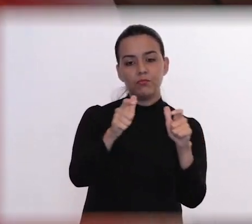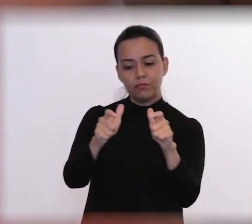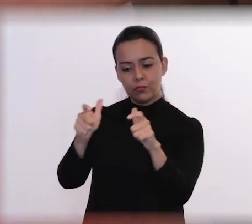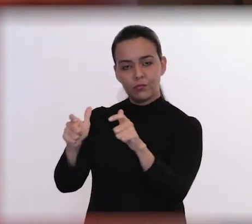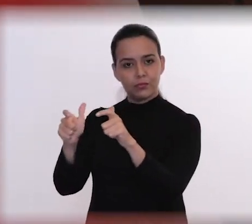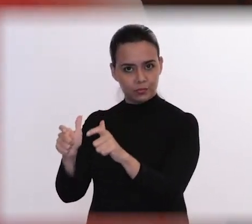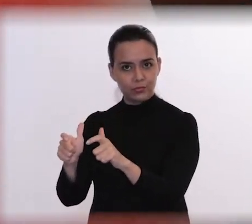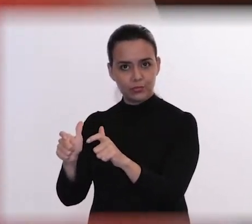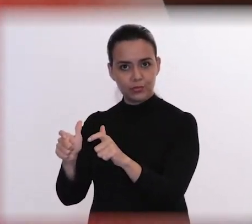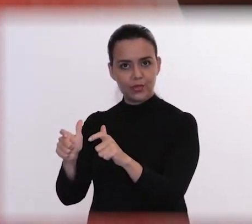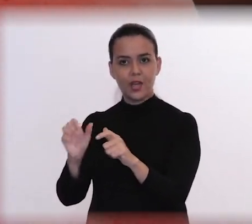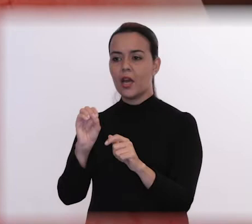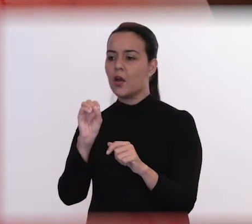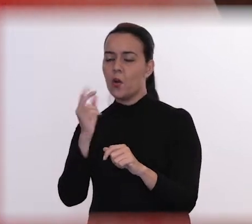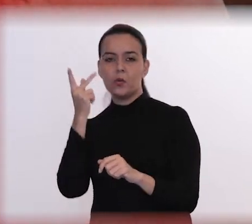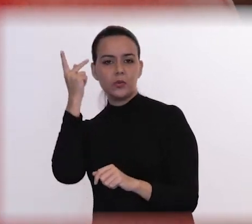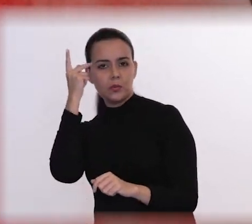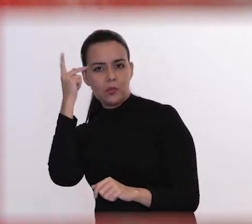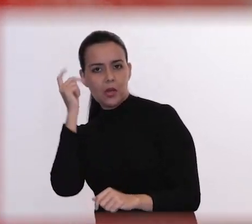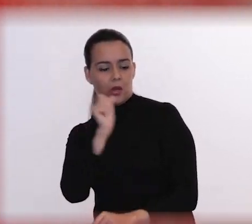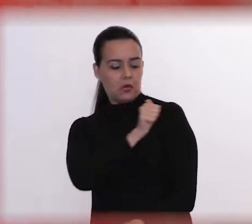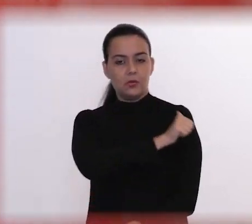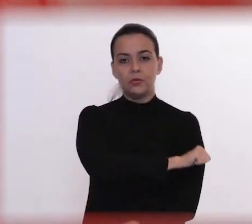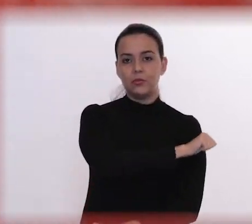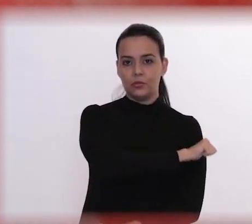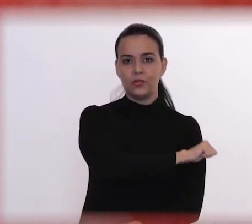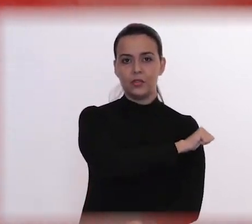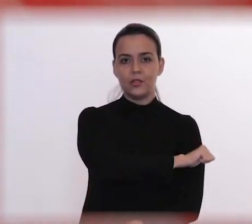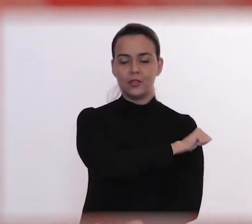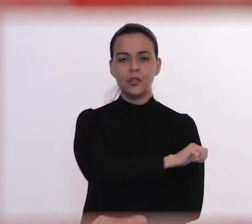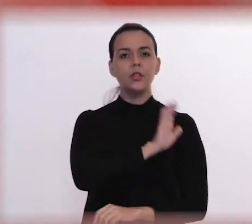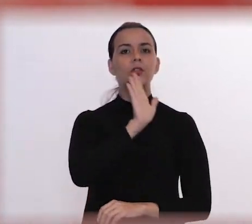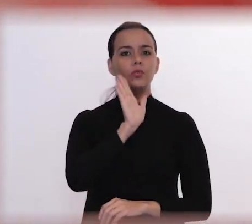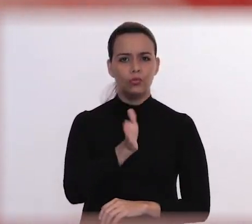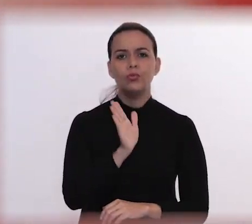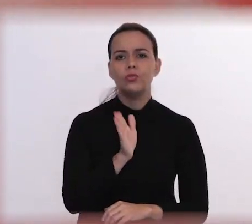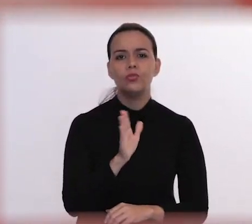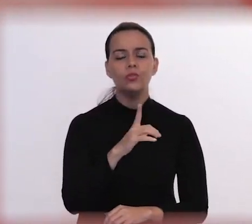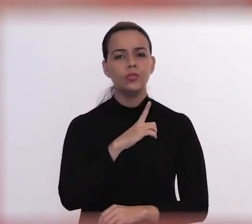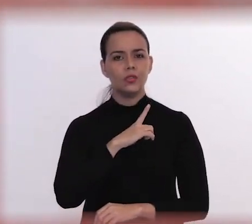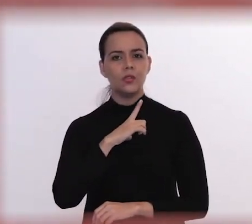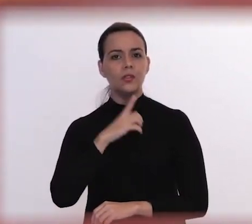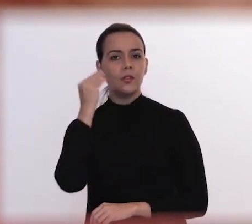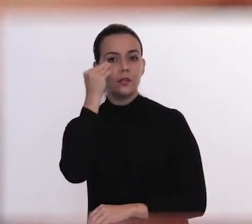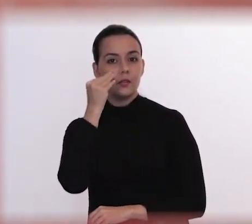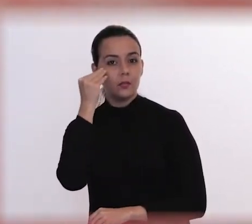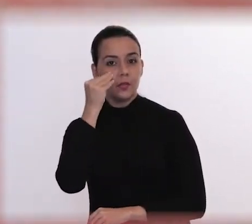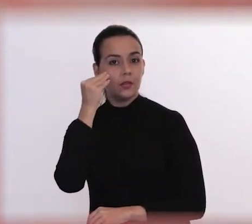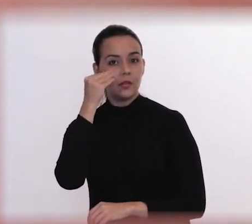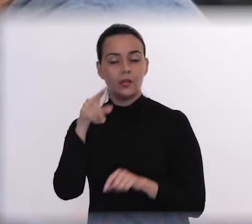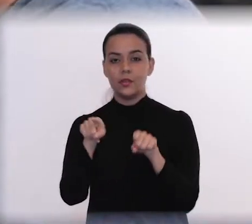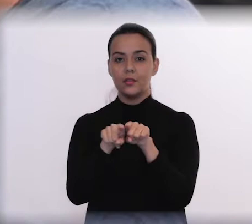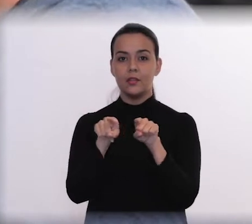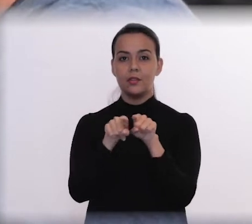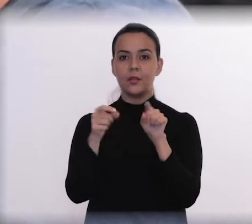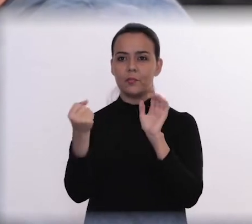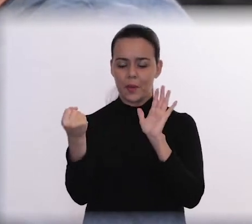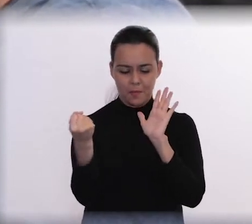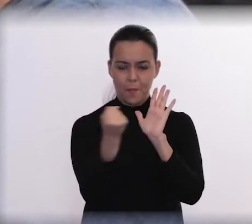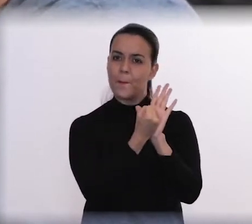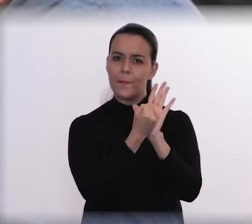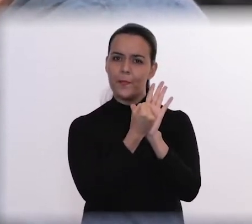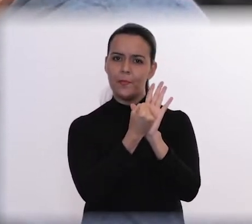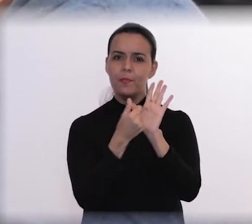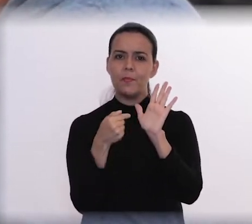atuação, seja São Paulo, seja Rio de Janeiro, já trazem neles a marca de uma